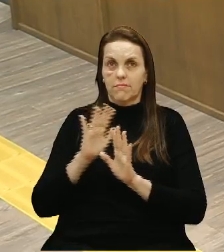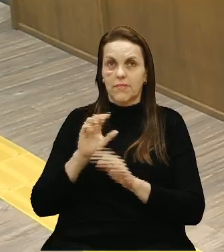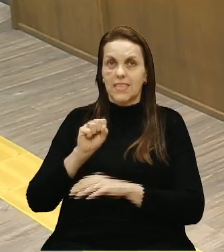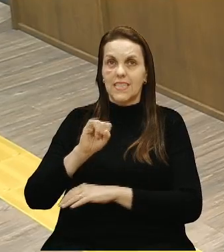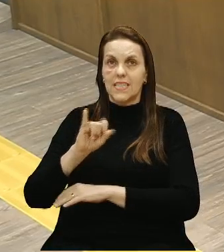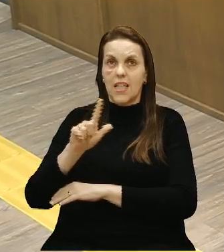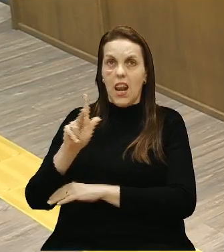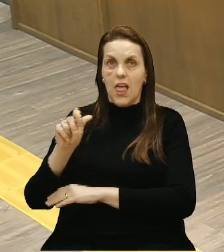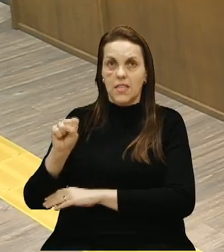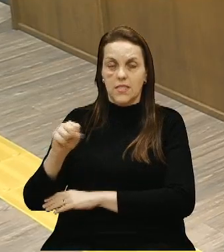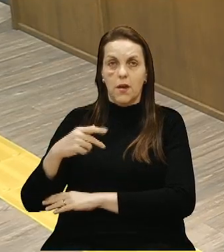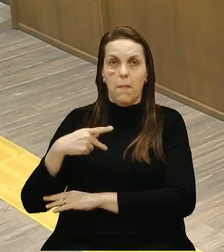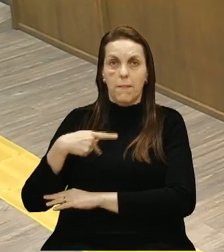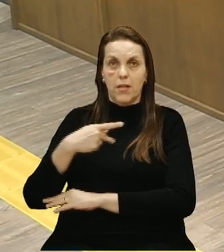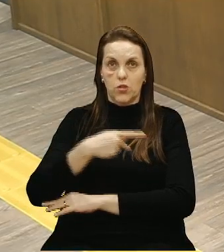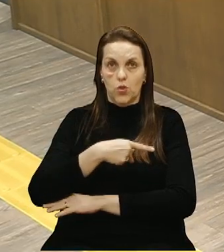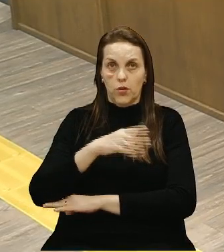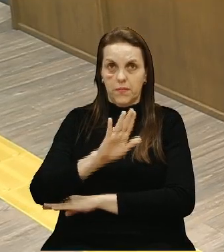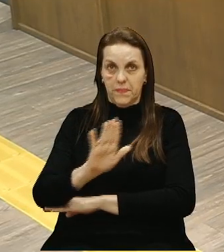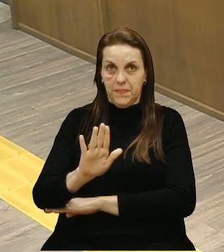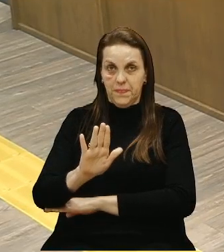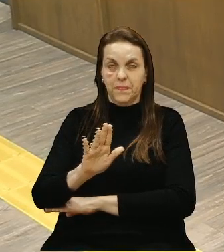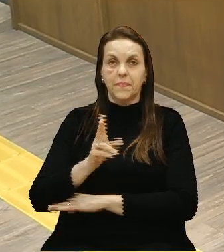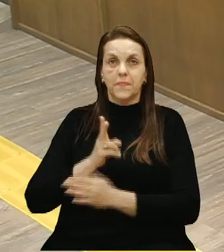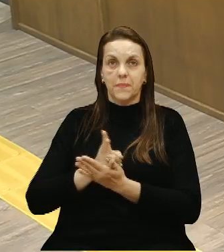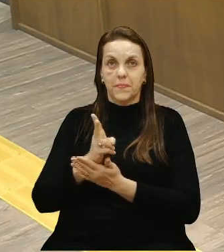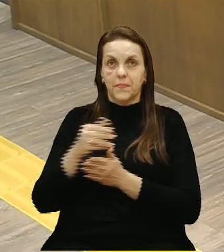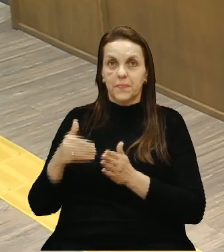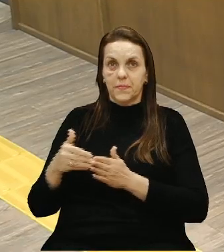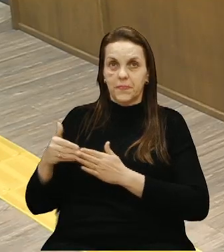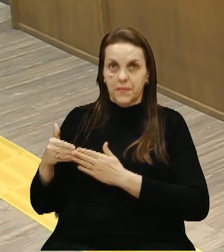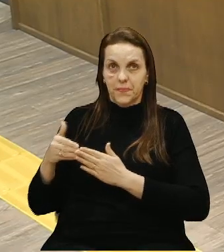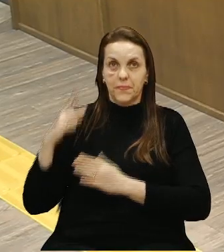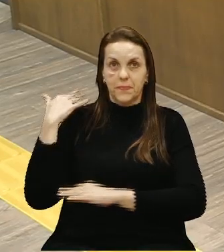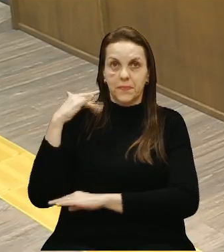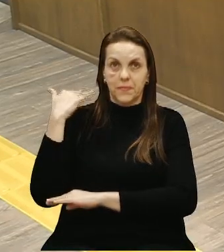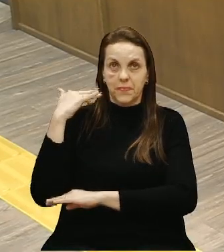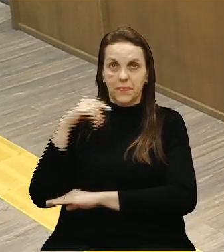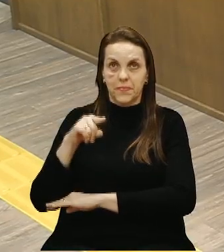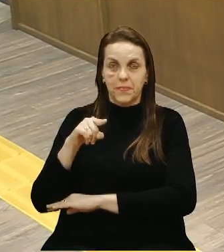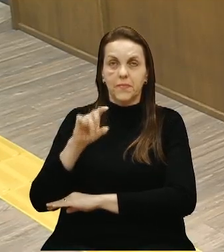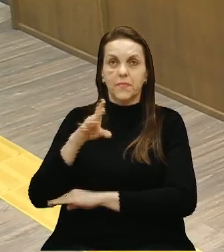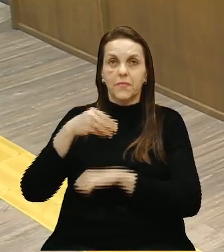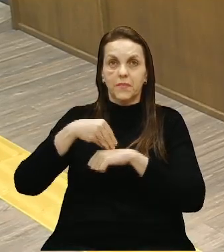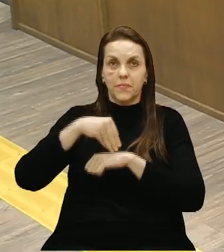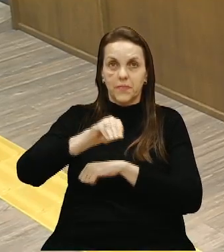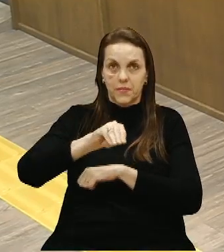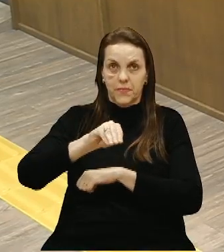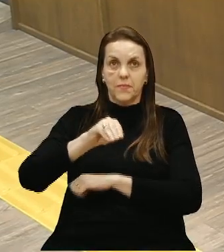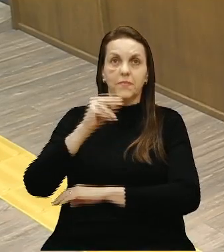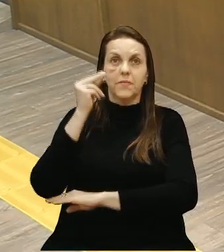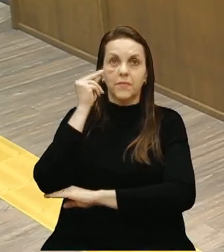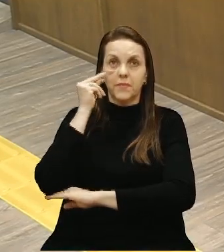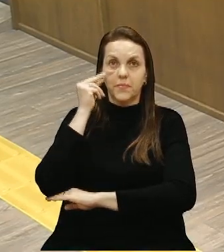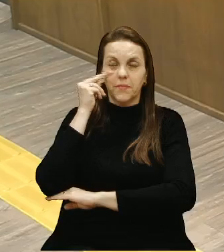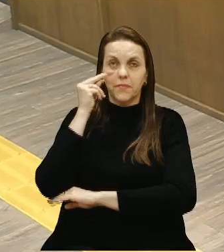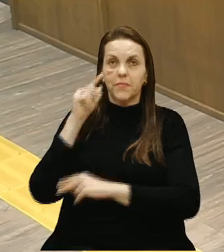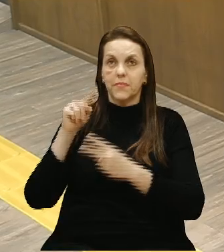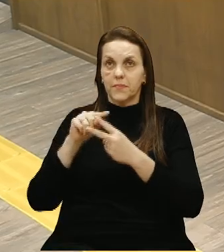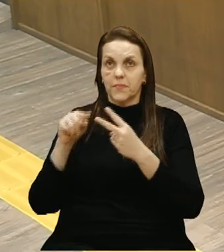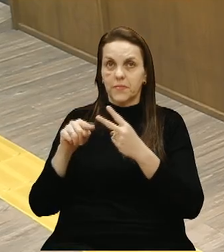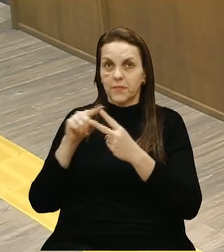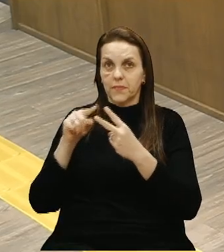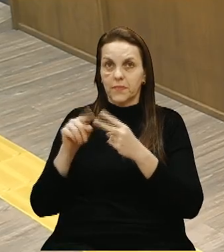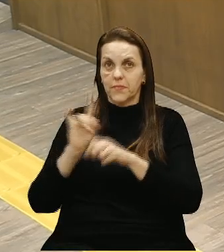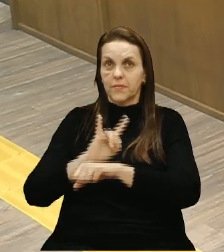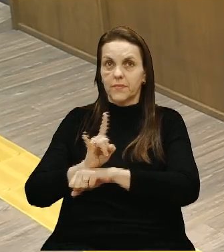na parte, vereadora Andressa Marques. Eu só queria sugerir, vereador Libardi, dois